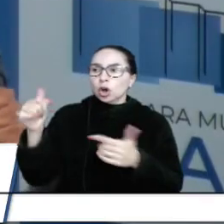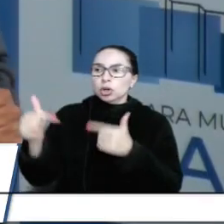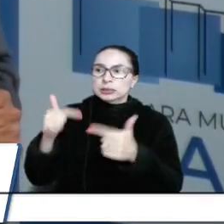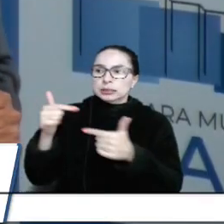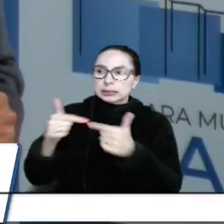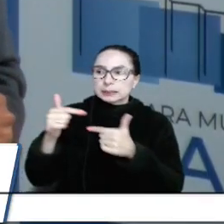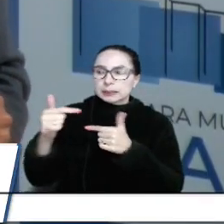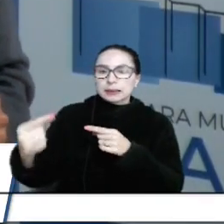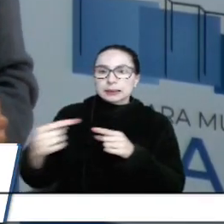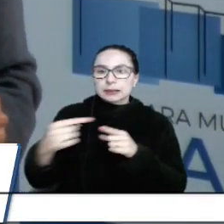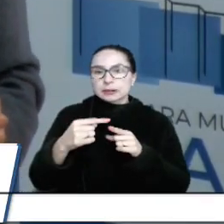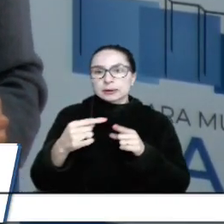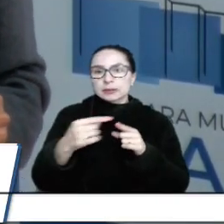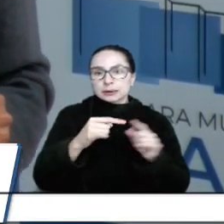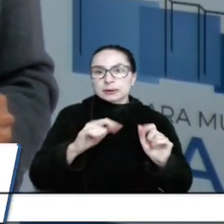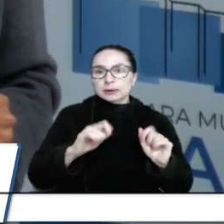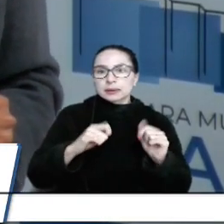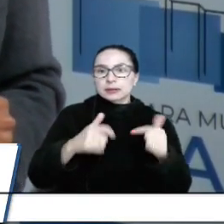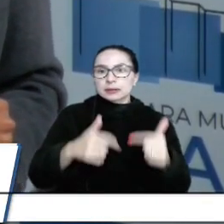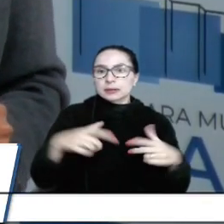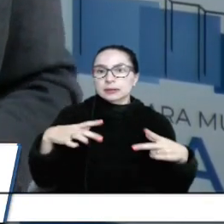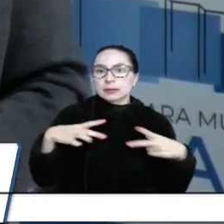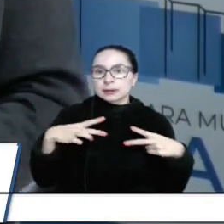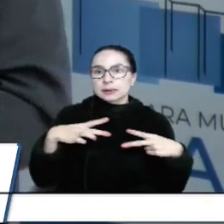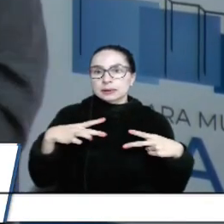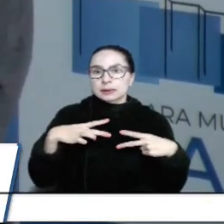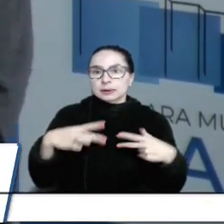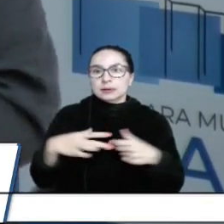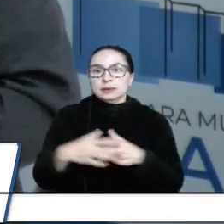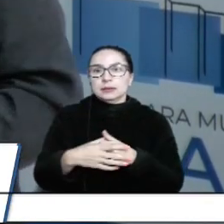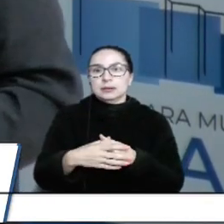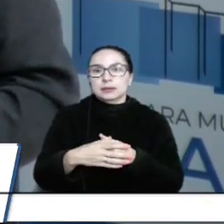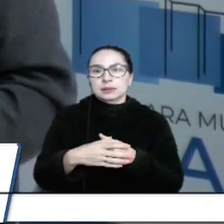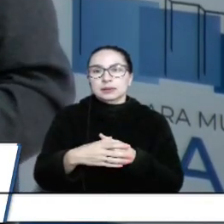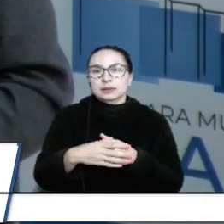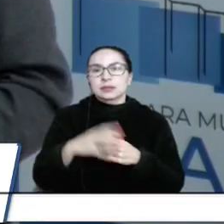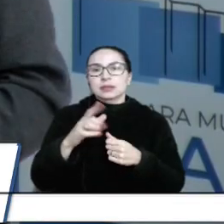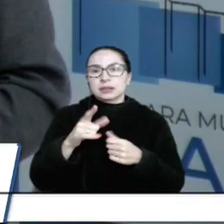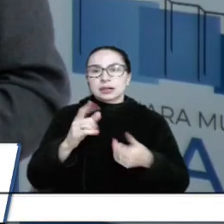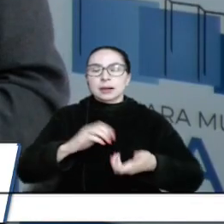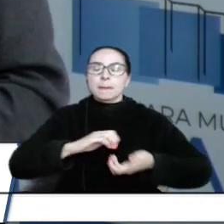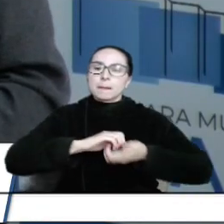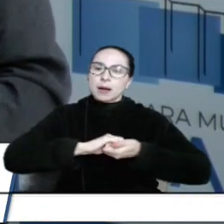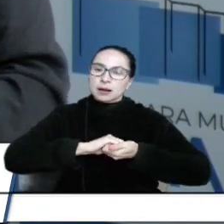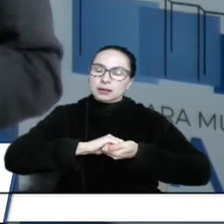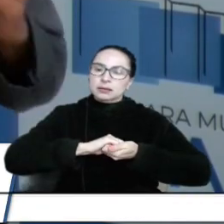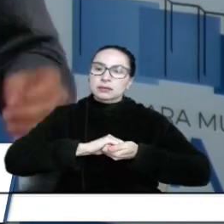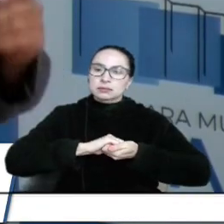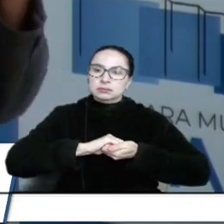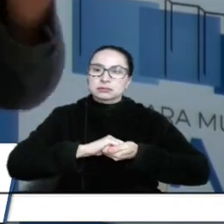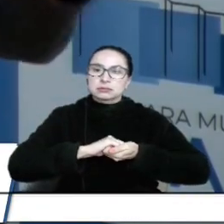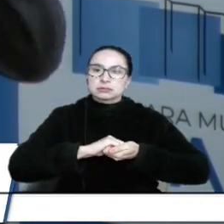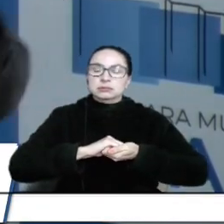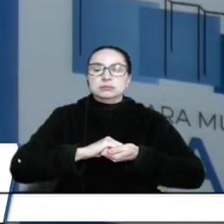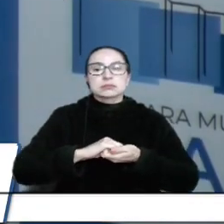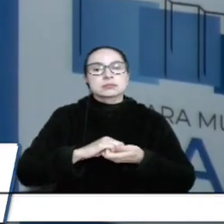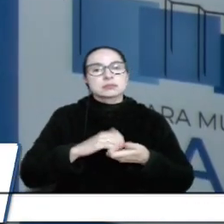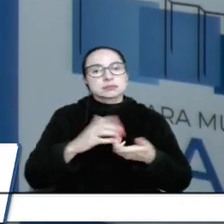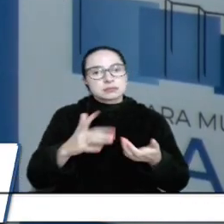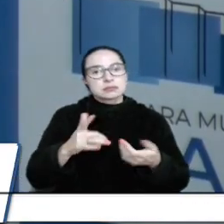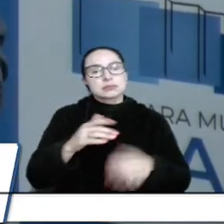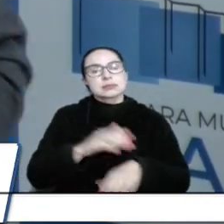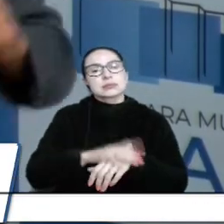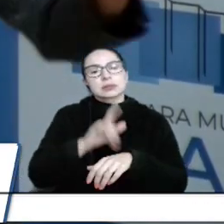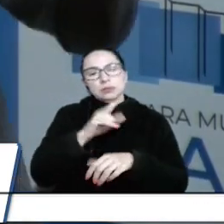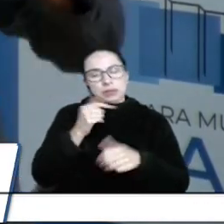da iniciativa privada, essas parcerias. Então, você que está acompanhando